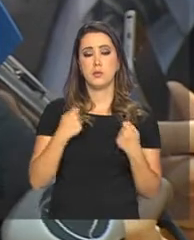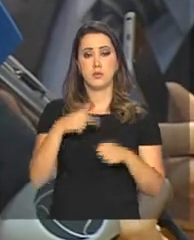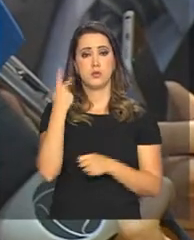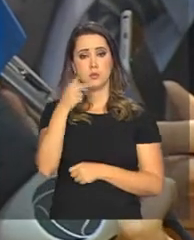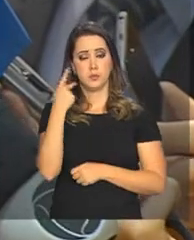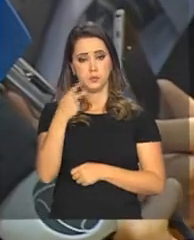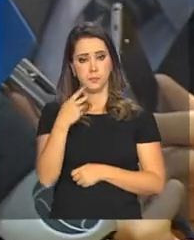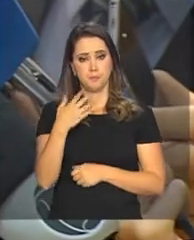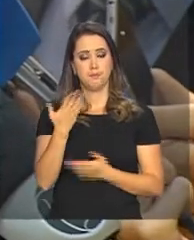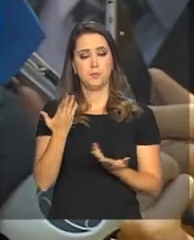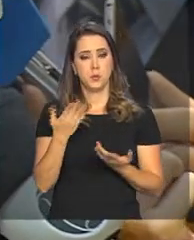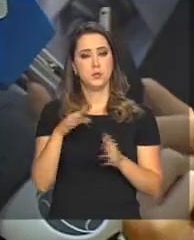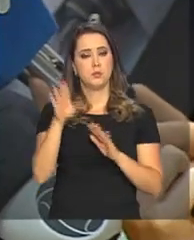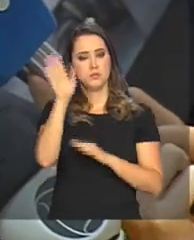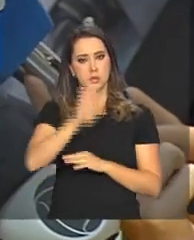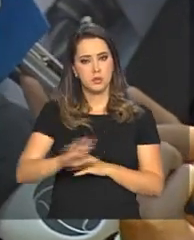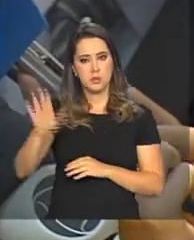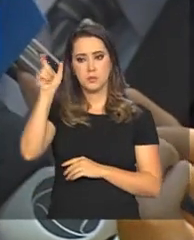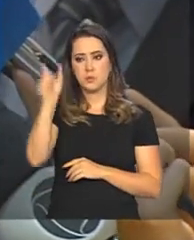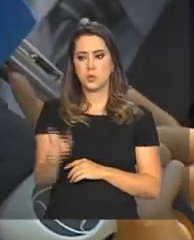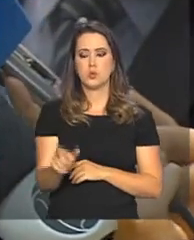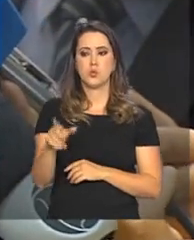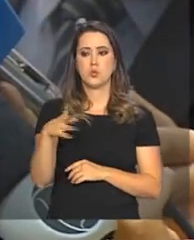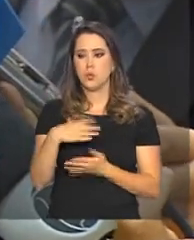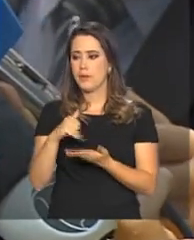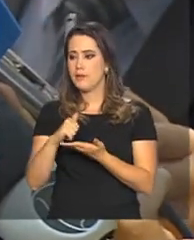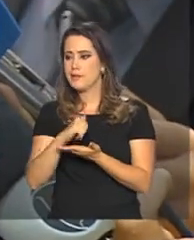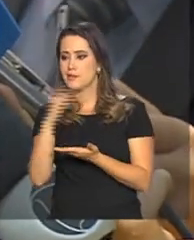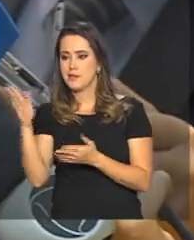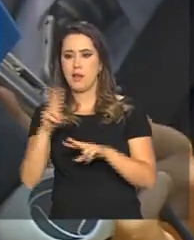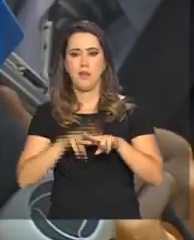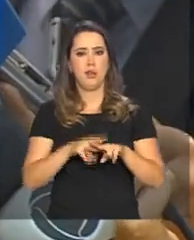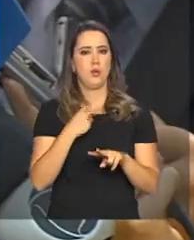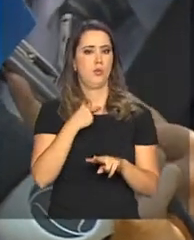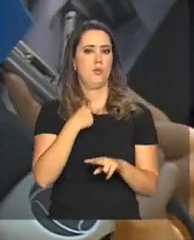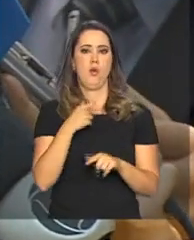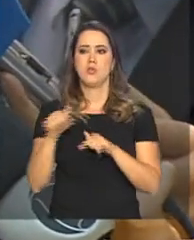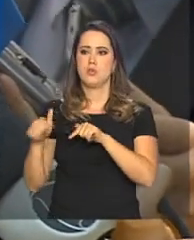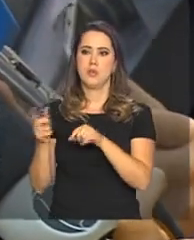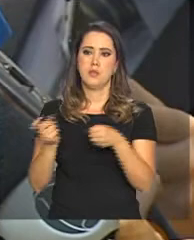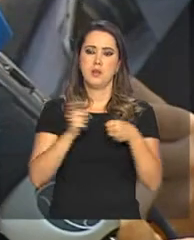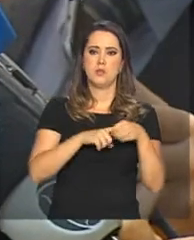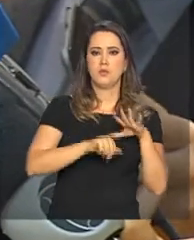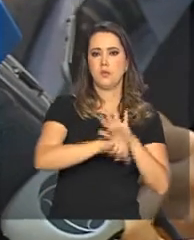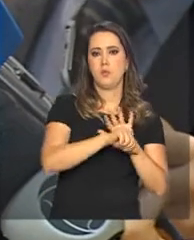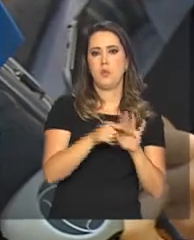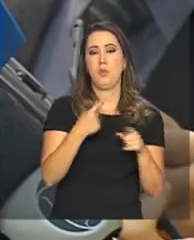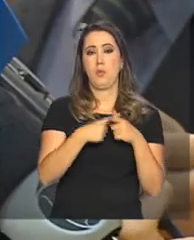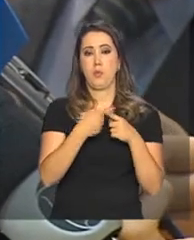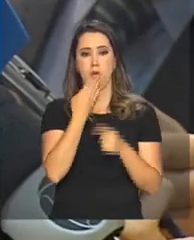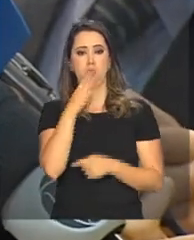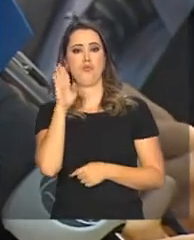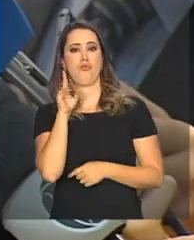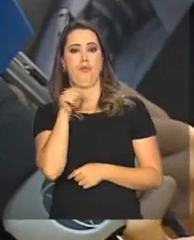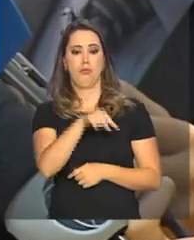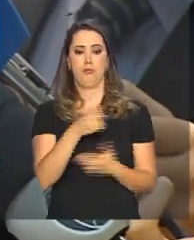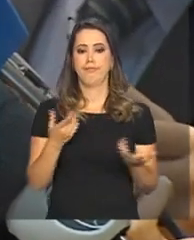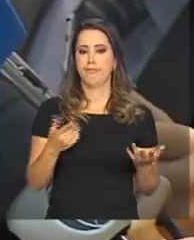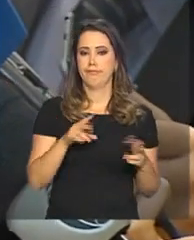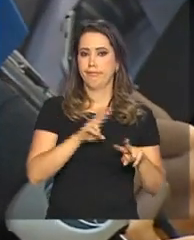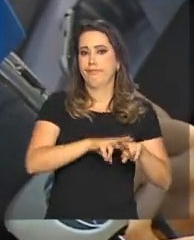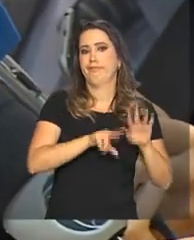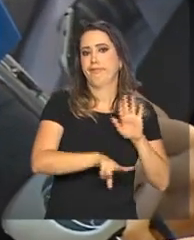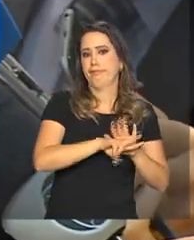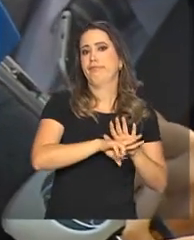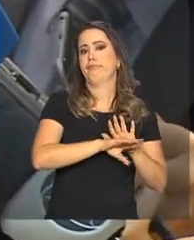para ingressos para aqueles que saem não fique na mão das gangues porque eles fizeram juramento lá dentro por isso presidente da república vai estar